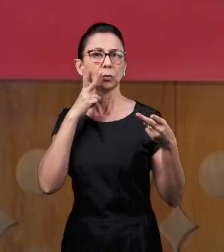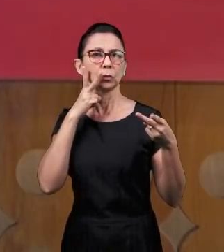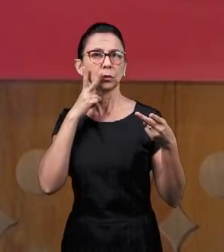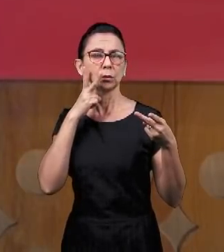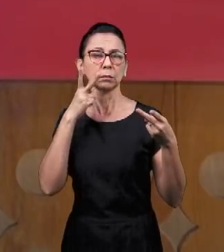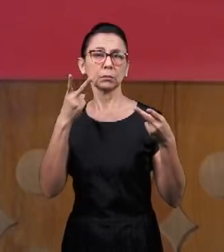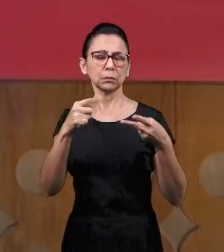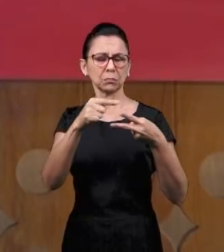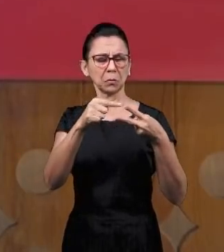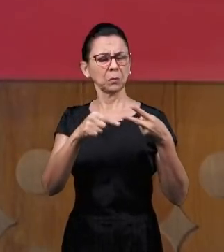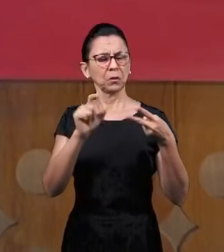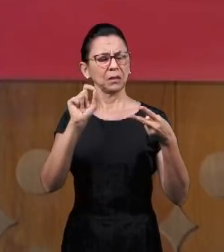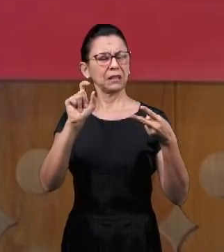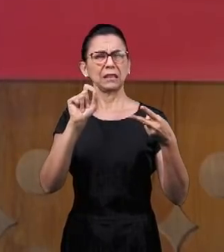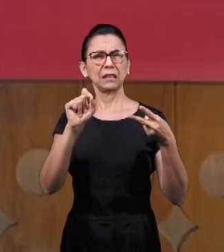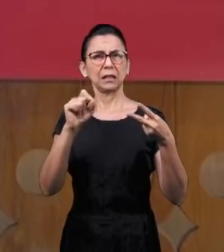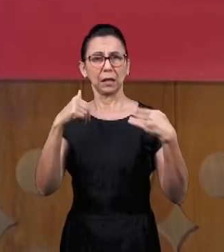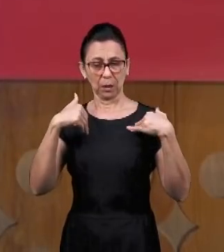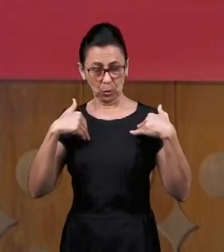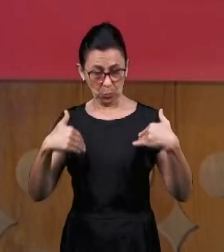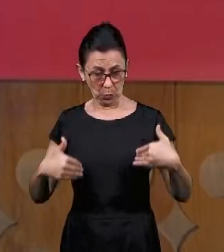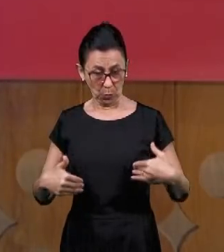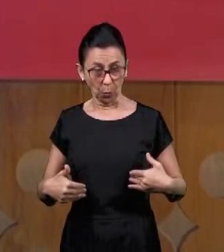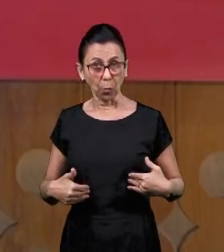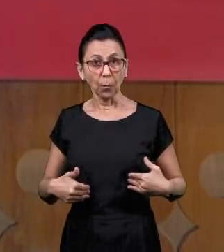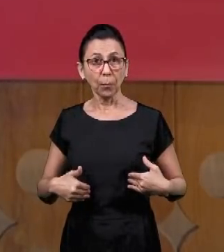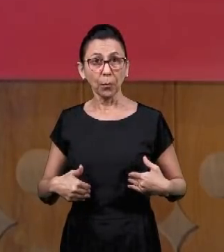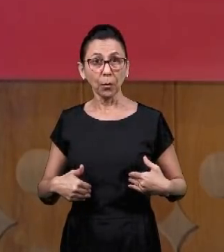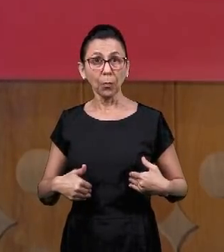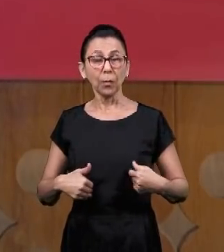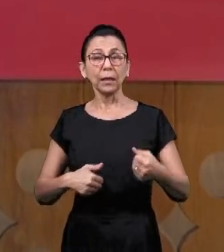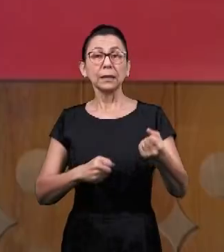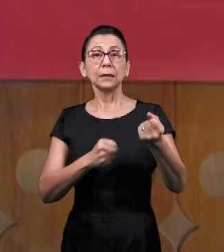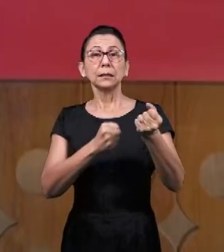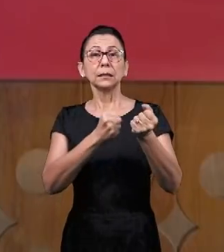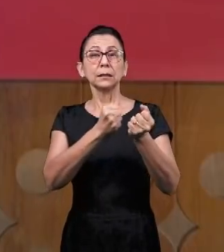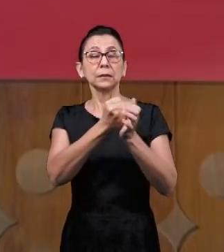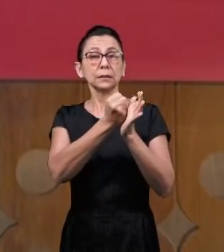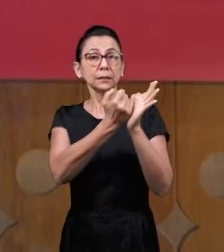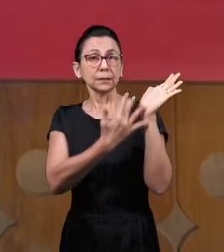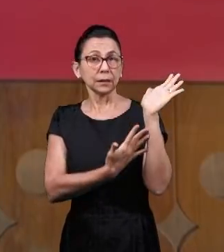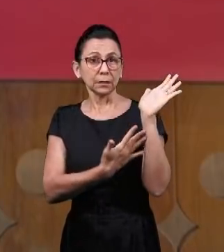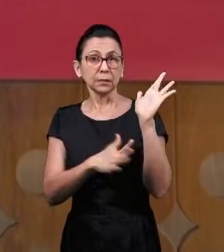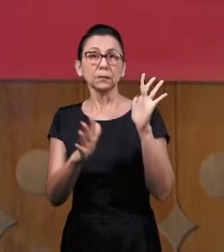sangue. Então, o que é a igreja? Então, Paulo diz, a igreja é corpo.